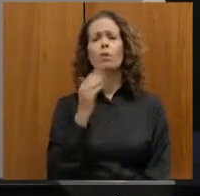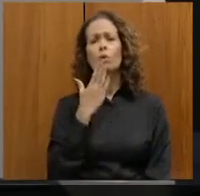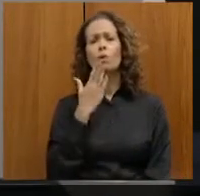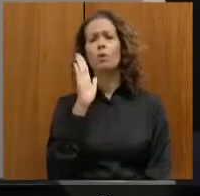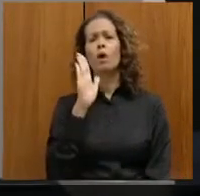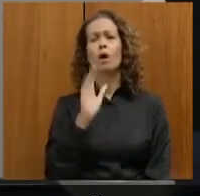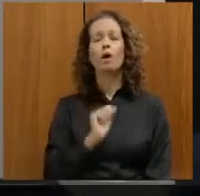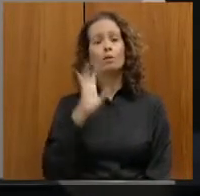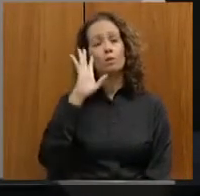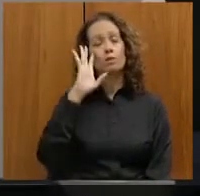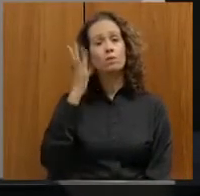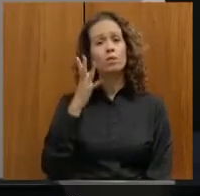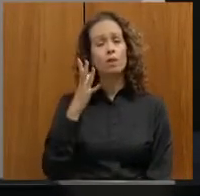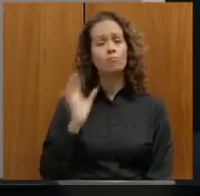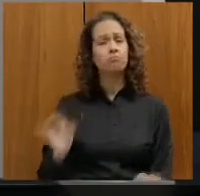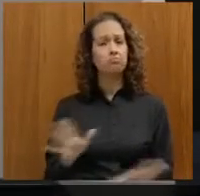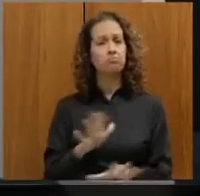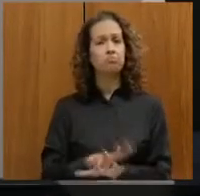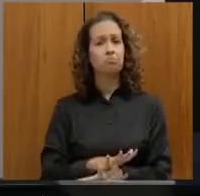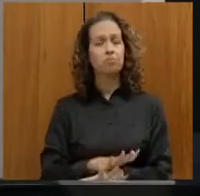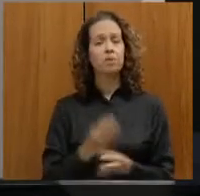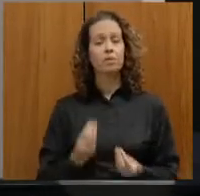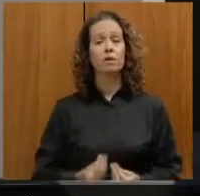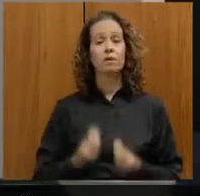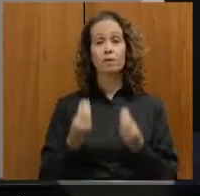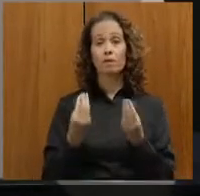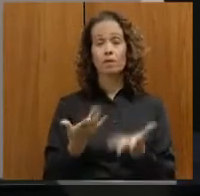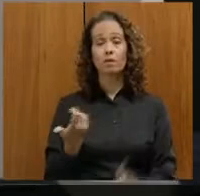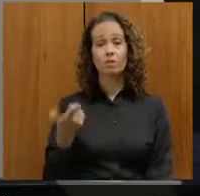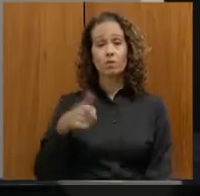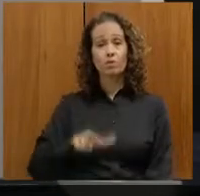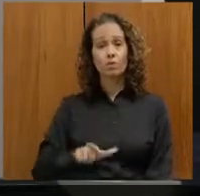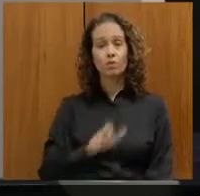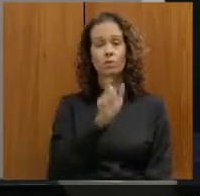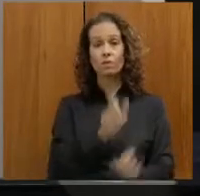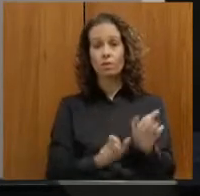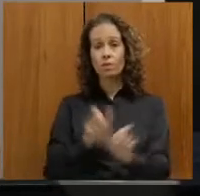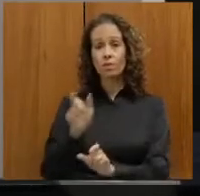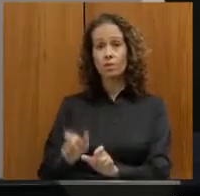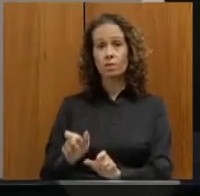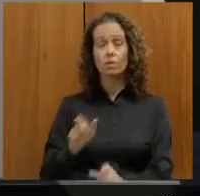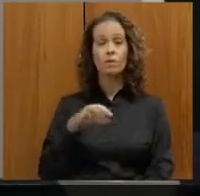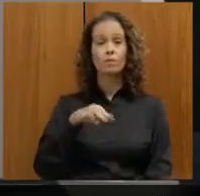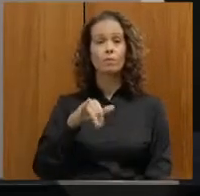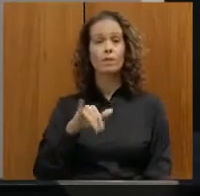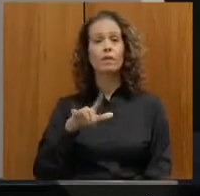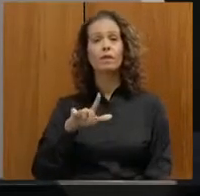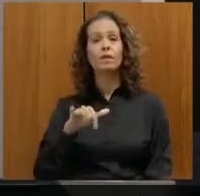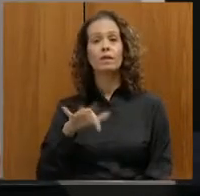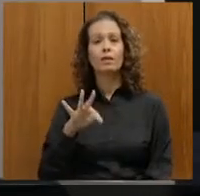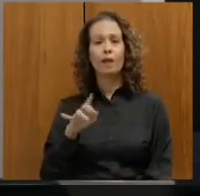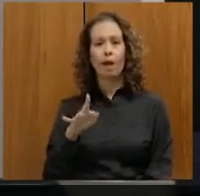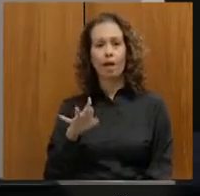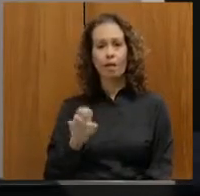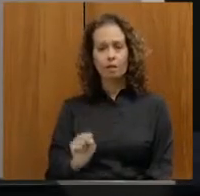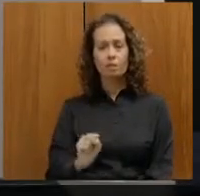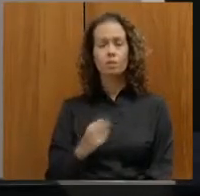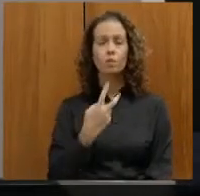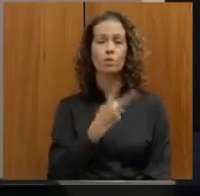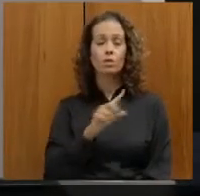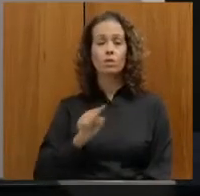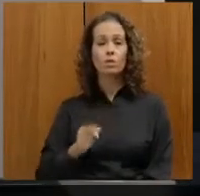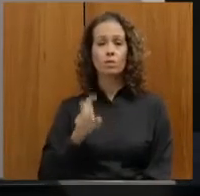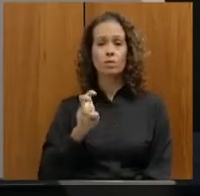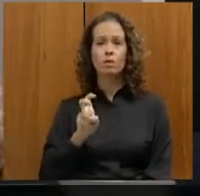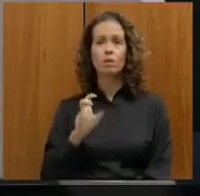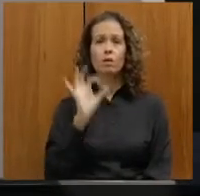o sua está tomando para devolver aos militares dois e meio por cento a mais cobrado com